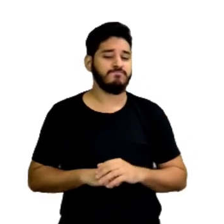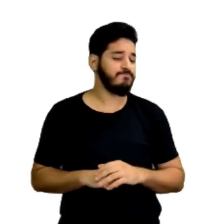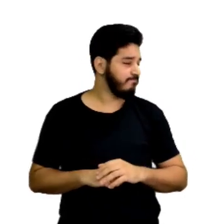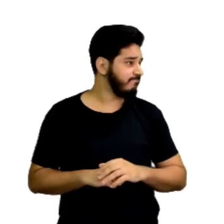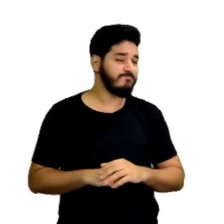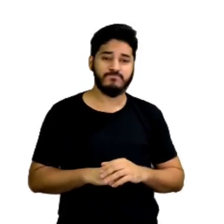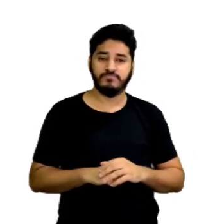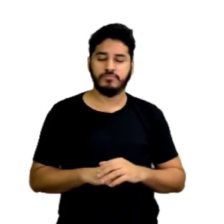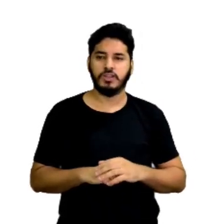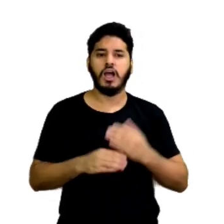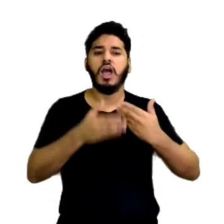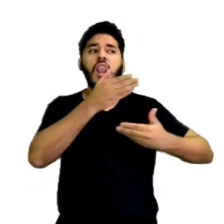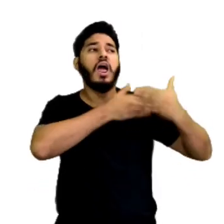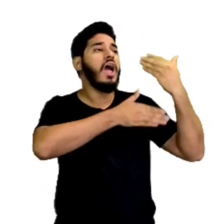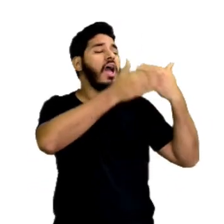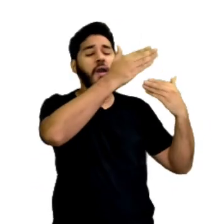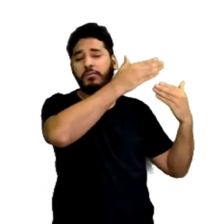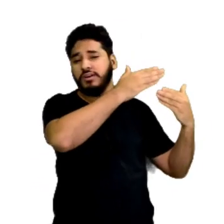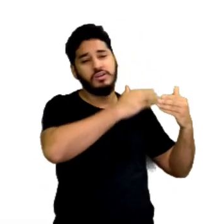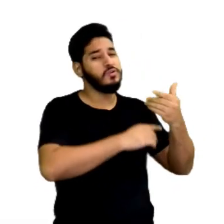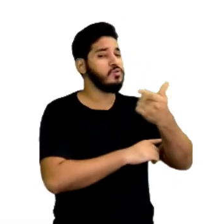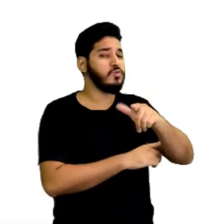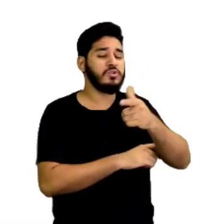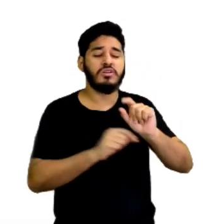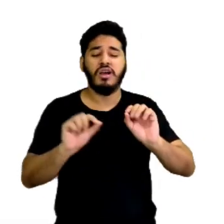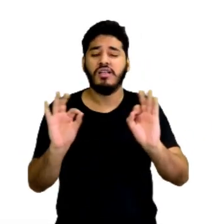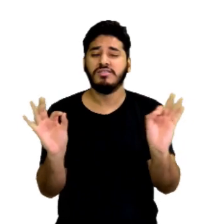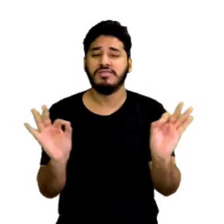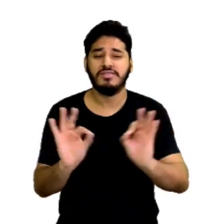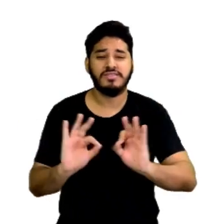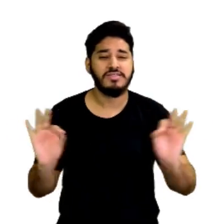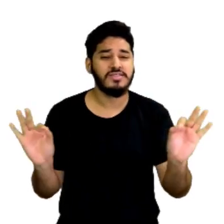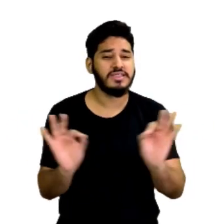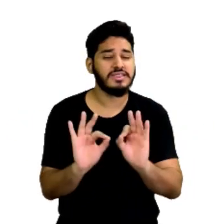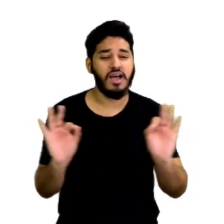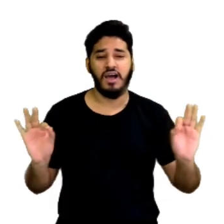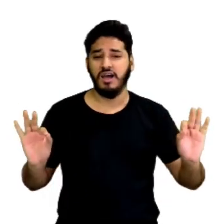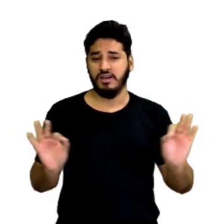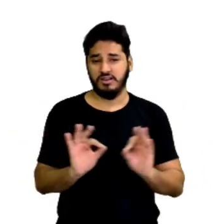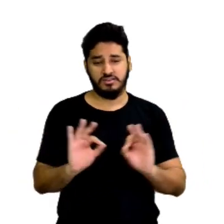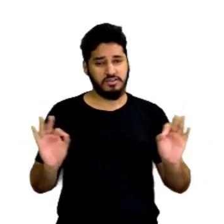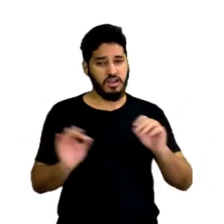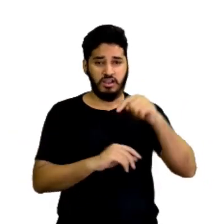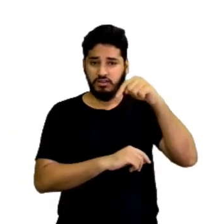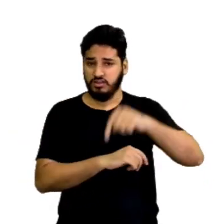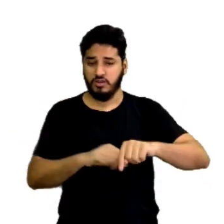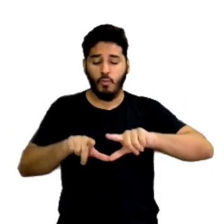época não havia nada aqui.